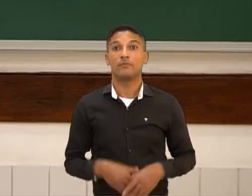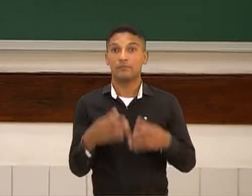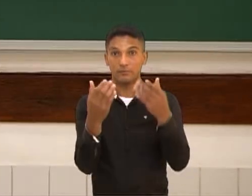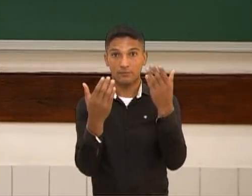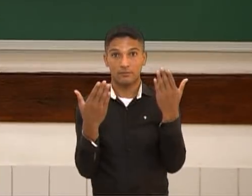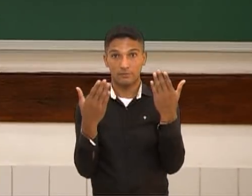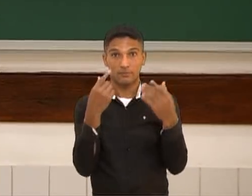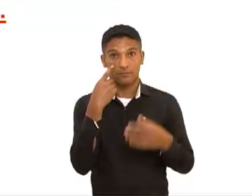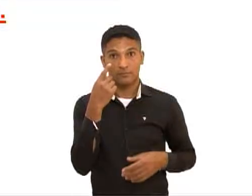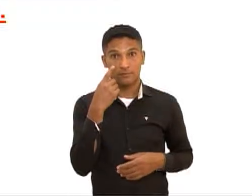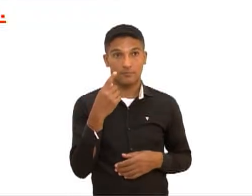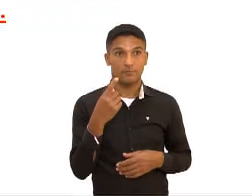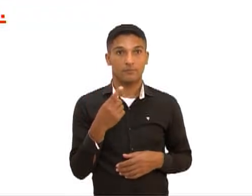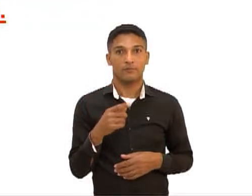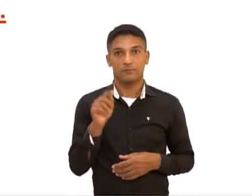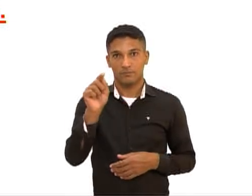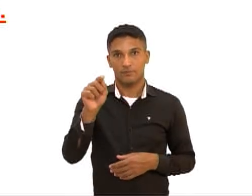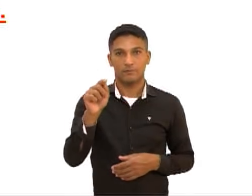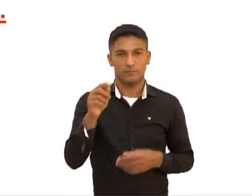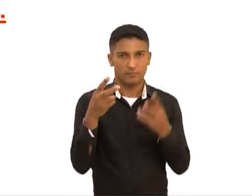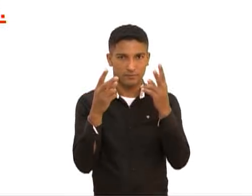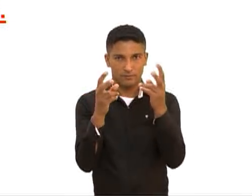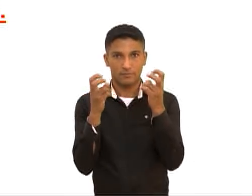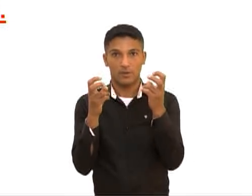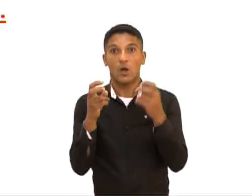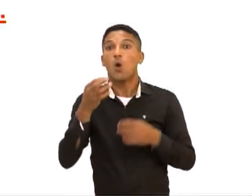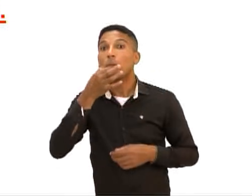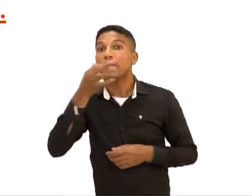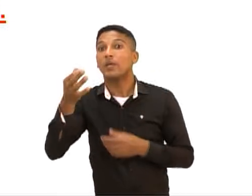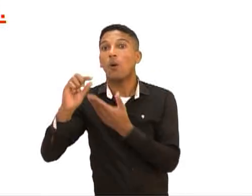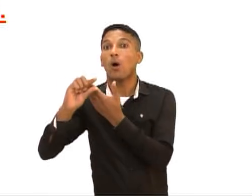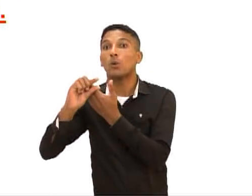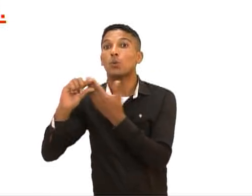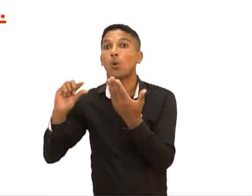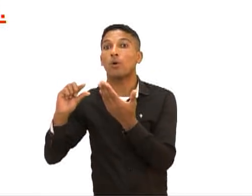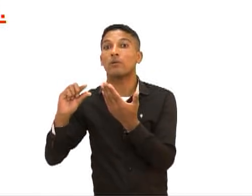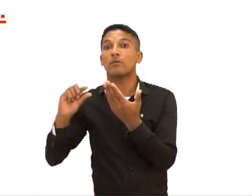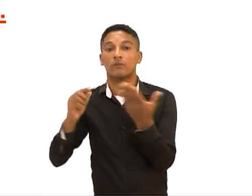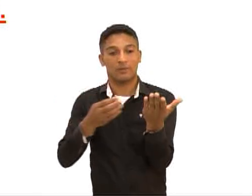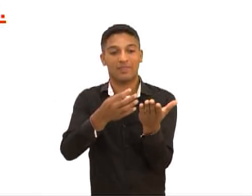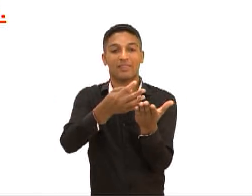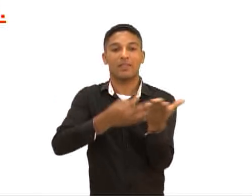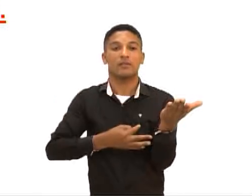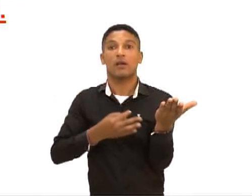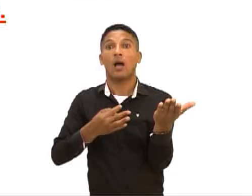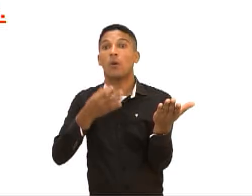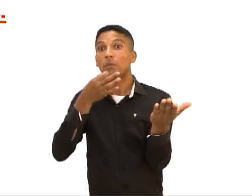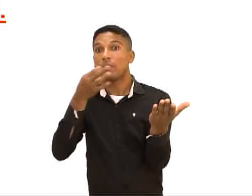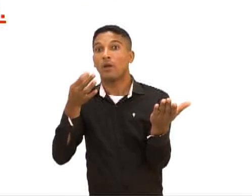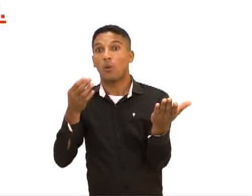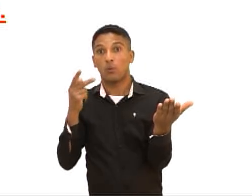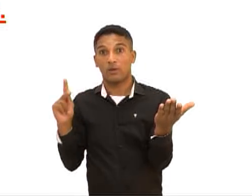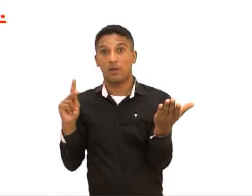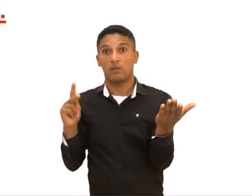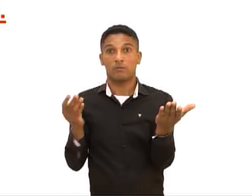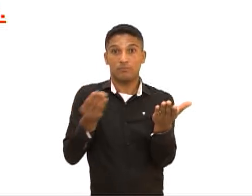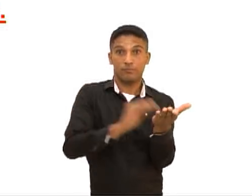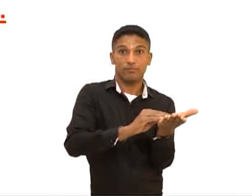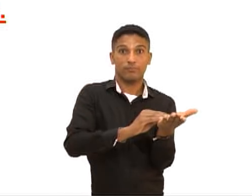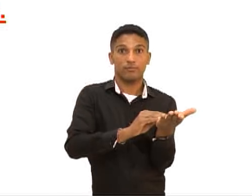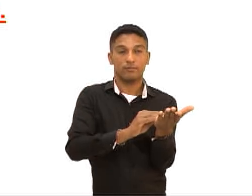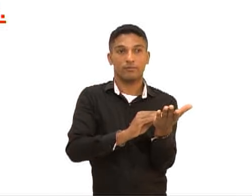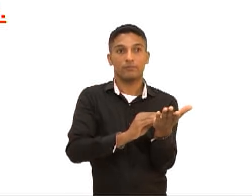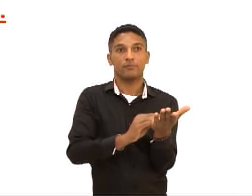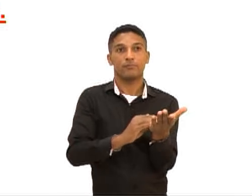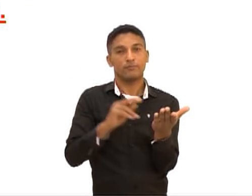Então, galera, olha lá, quem conseguiu captar, né, qual é o momento em que existe a opinião do autor, né, então